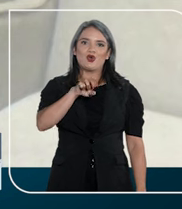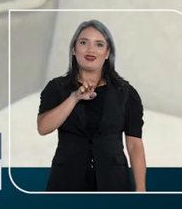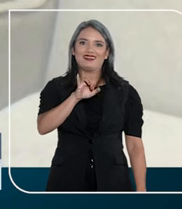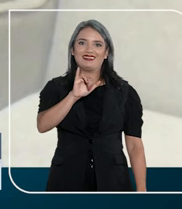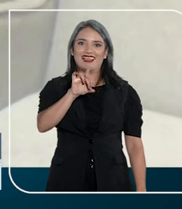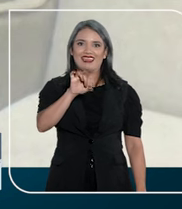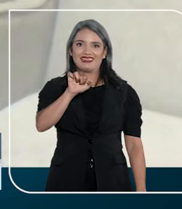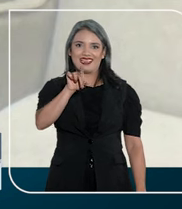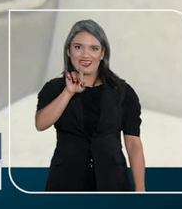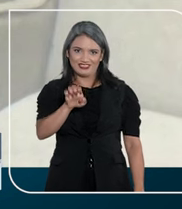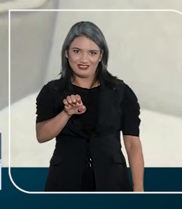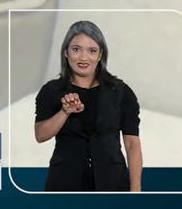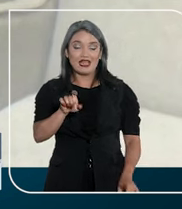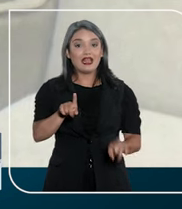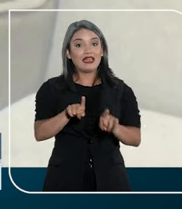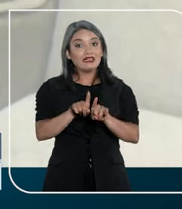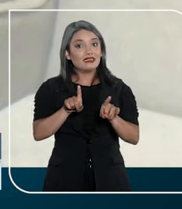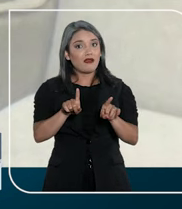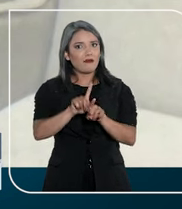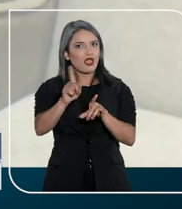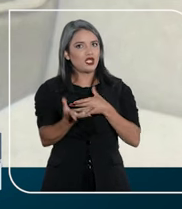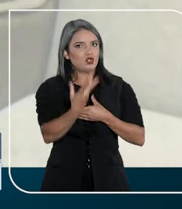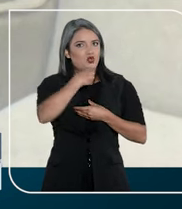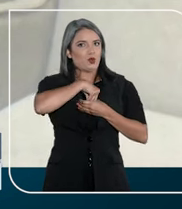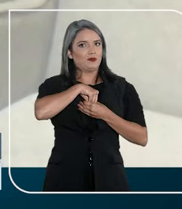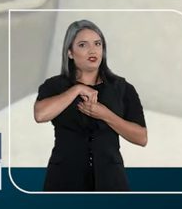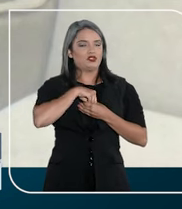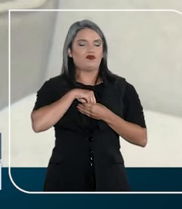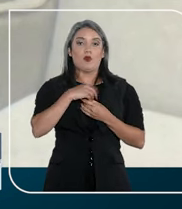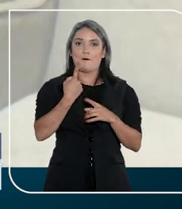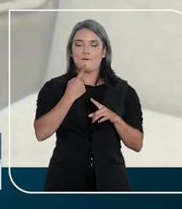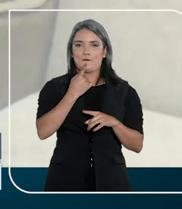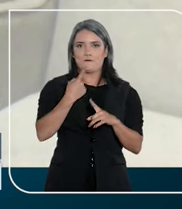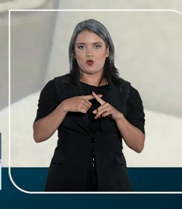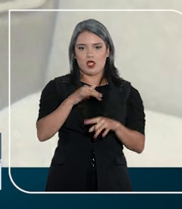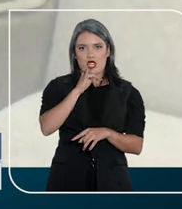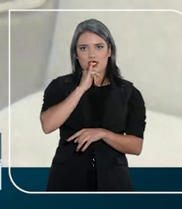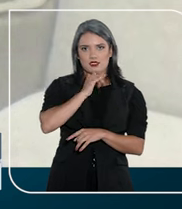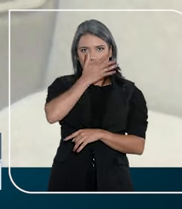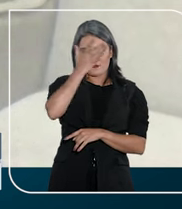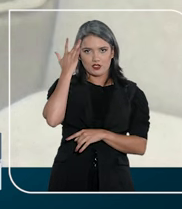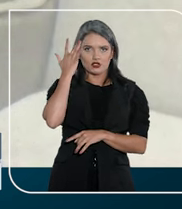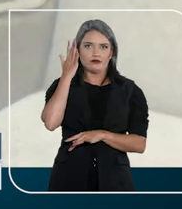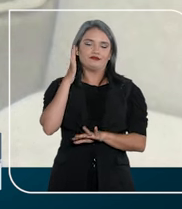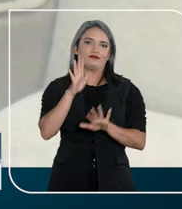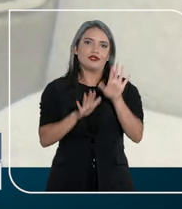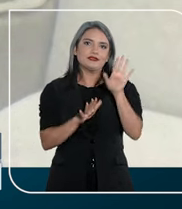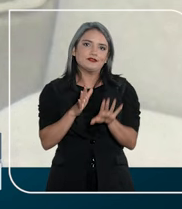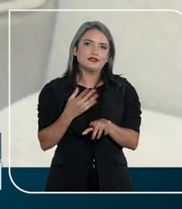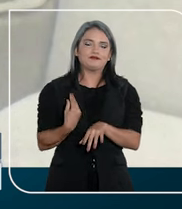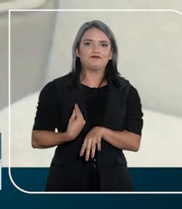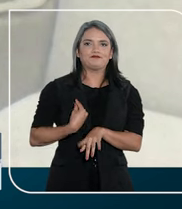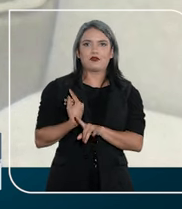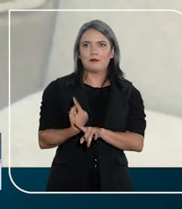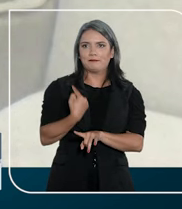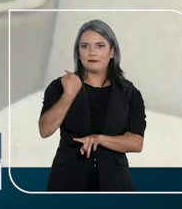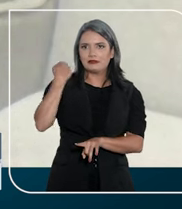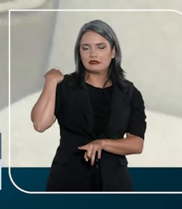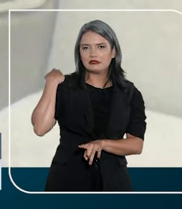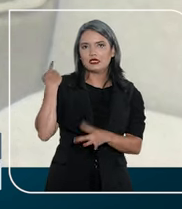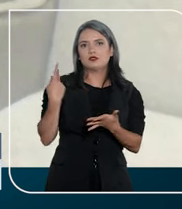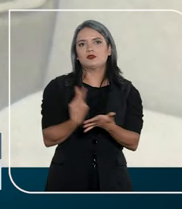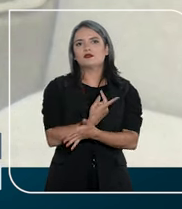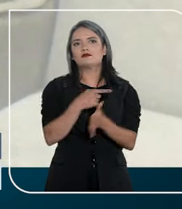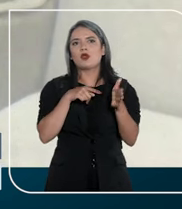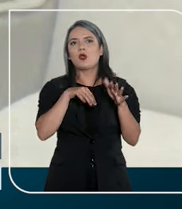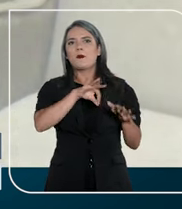Porque, assim, o fato de uma pessoa ter, por exemplo, em algum momento da vida, respondido a um